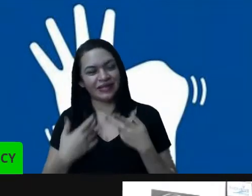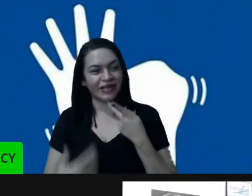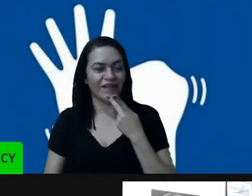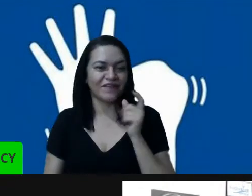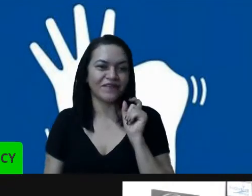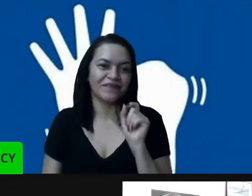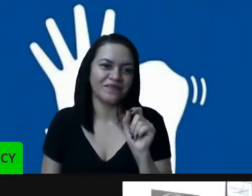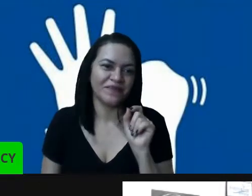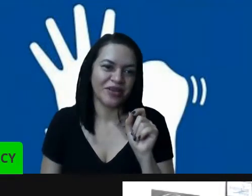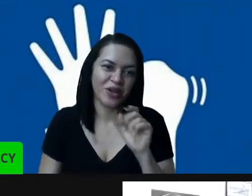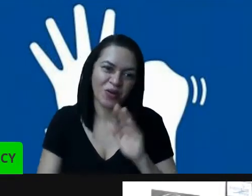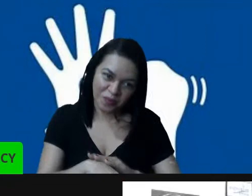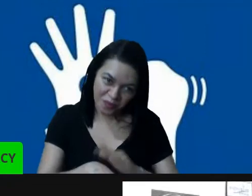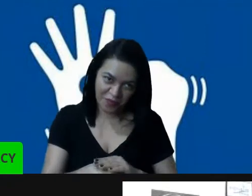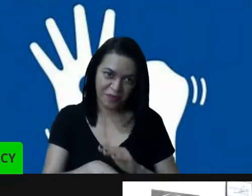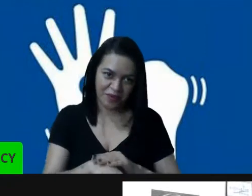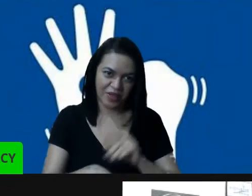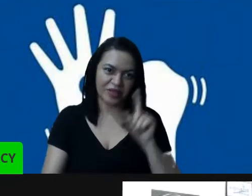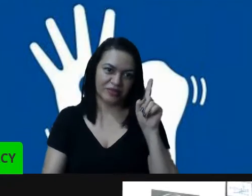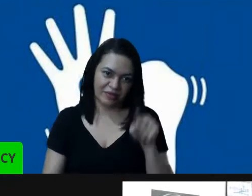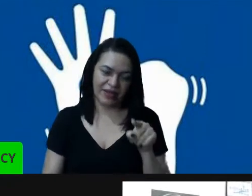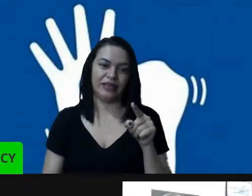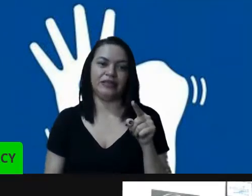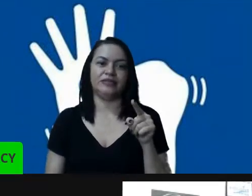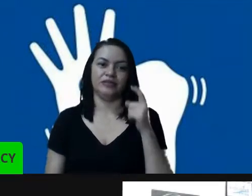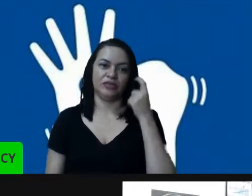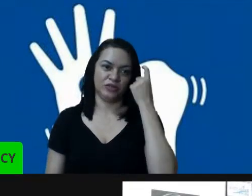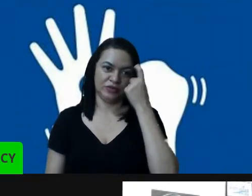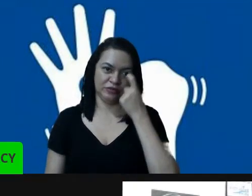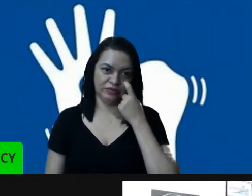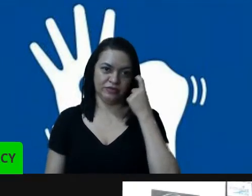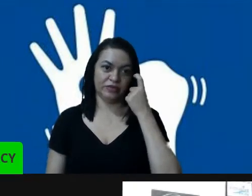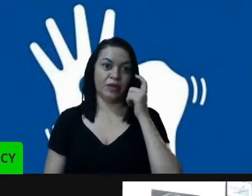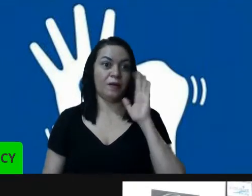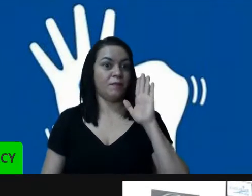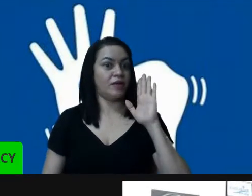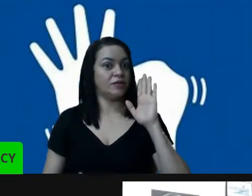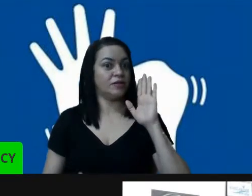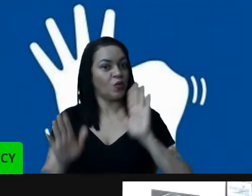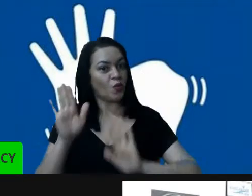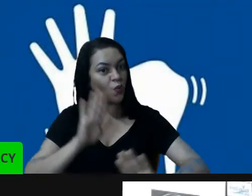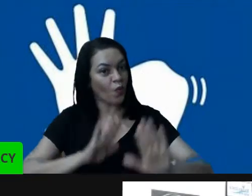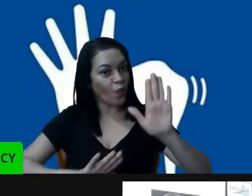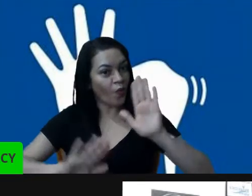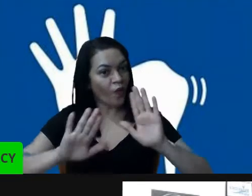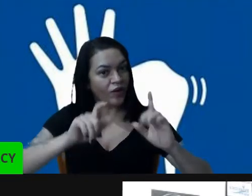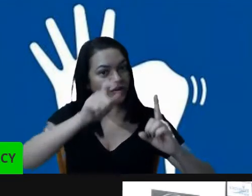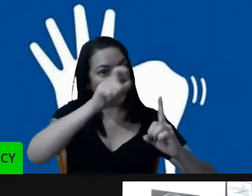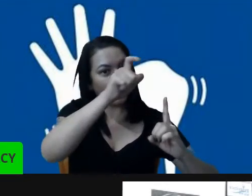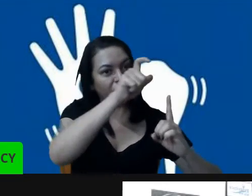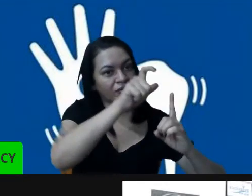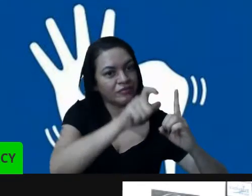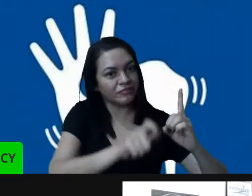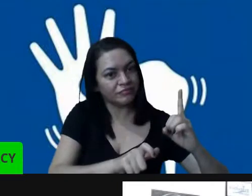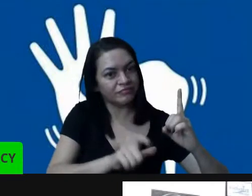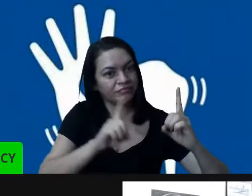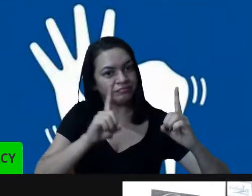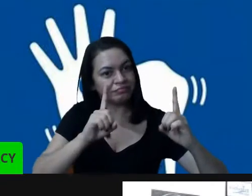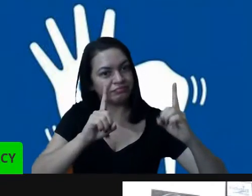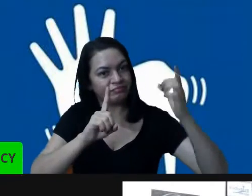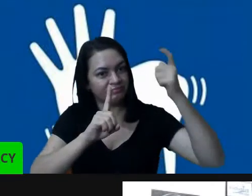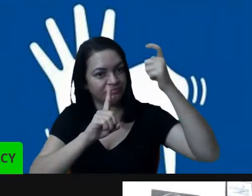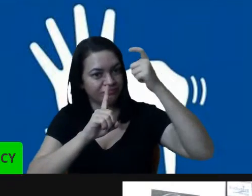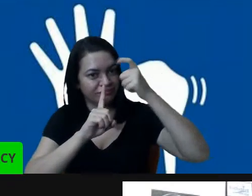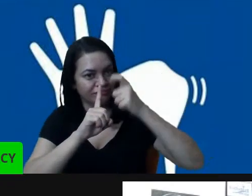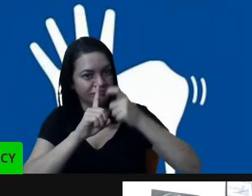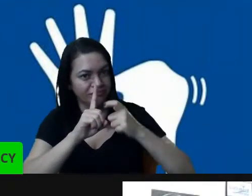momento é de cautela, mas acima de tudo, de cuidado um do outro, né? Eu acho que a gente precisa cuidar um